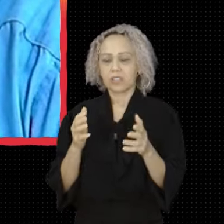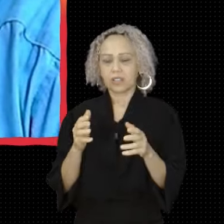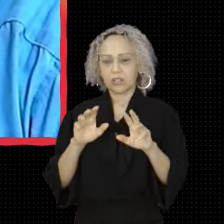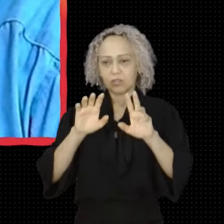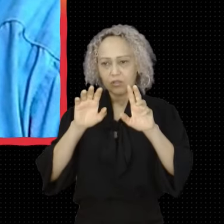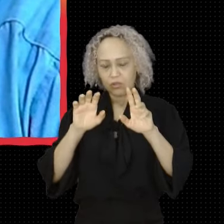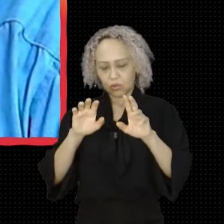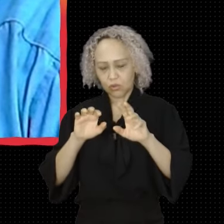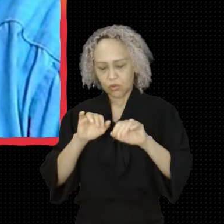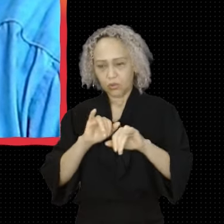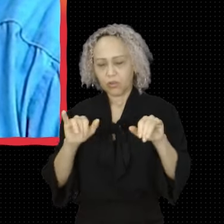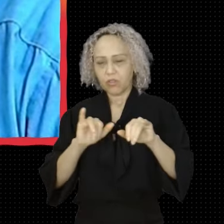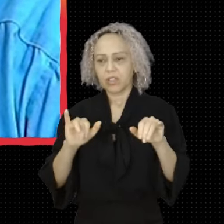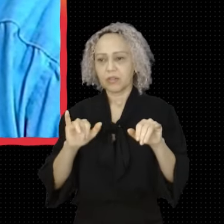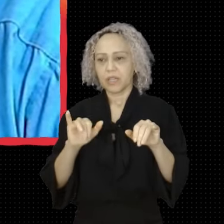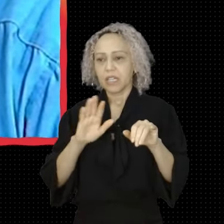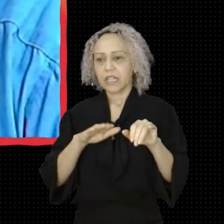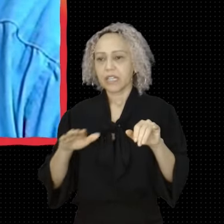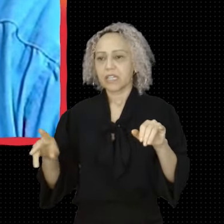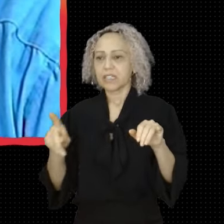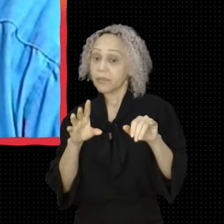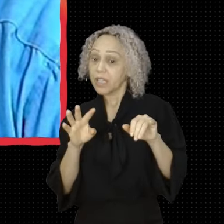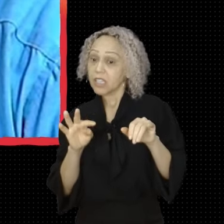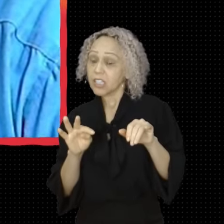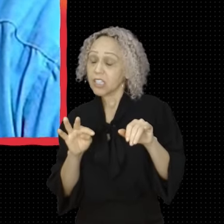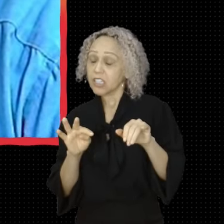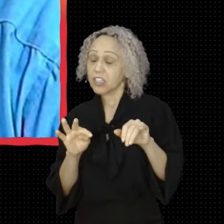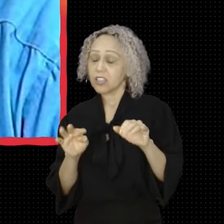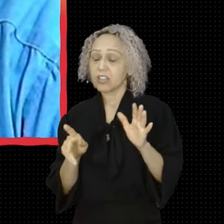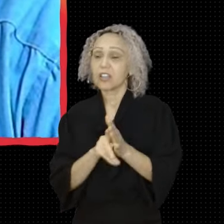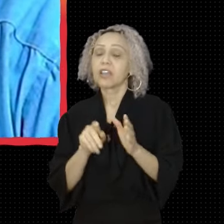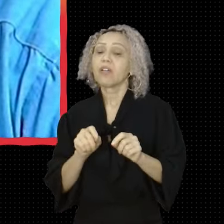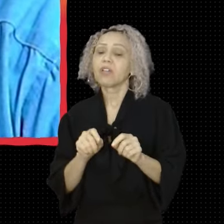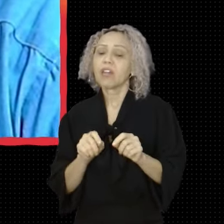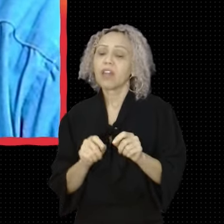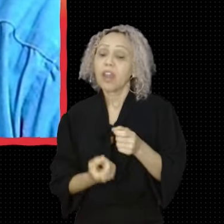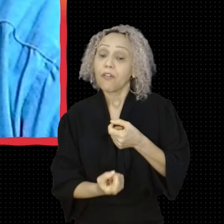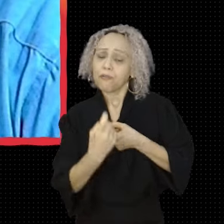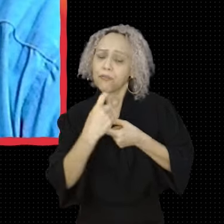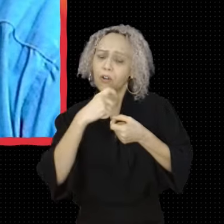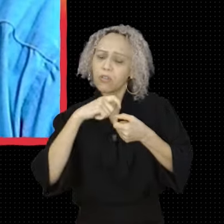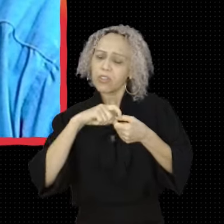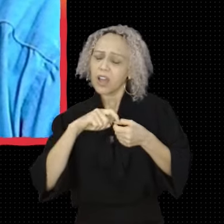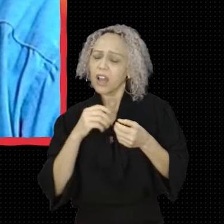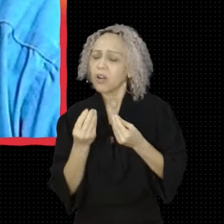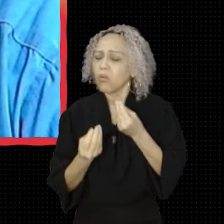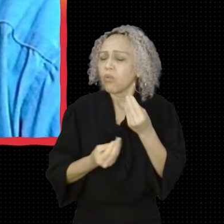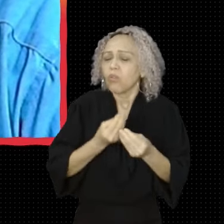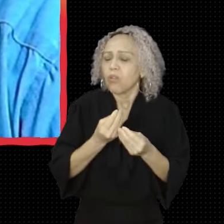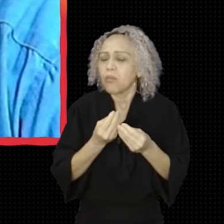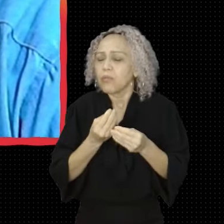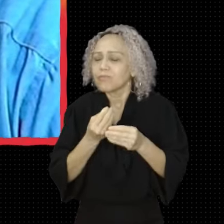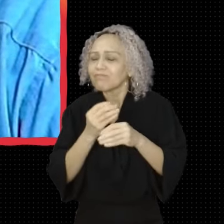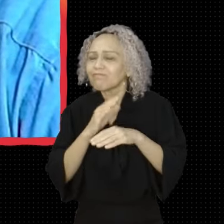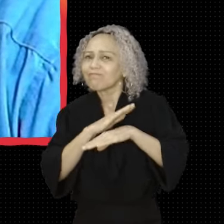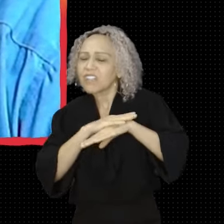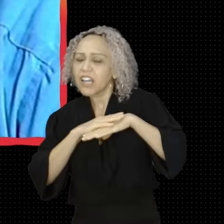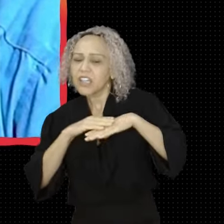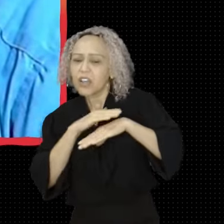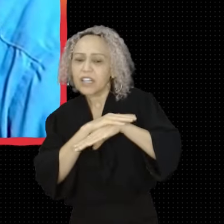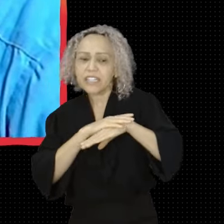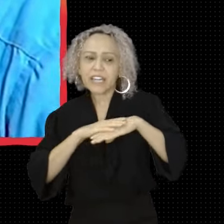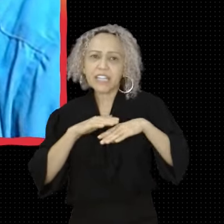resgatar pensar política de uma forma afetiva, de uma forma carinhosa, trazendo essas lembranças que a gente tem de quando era criança, de como